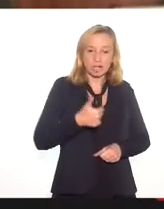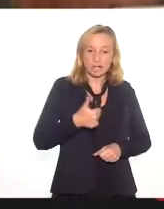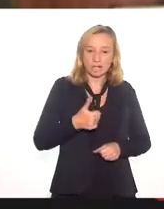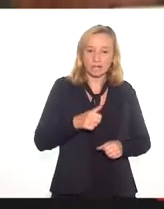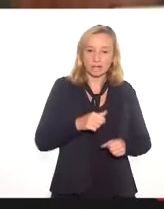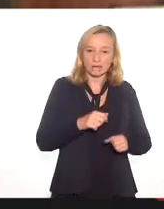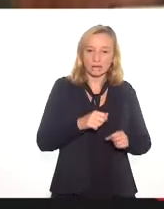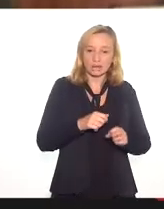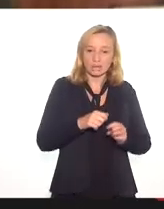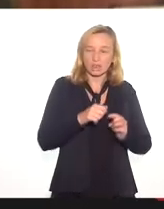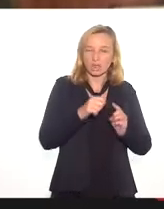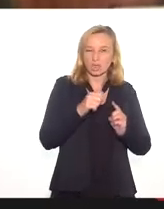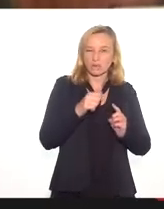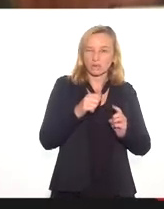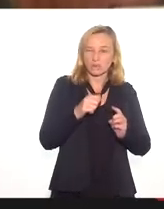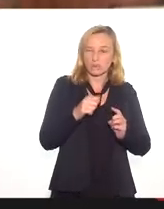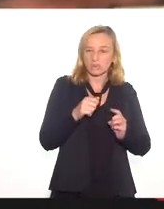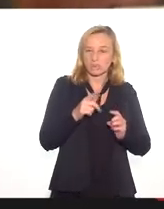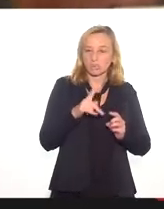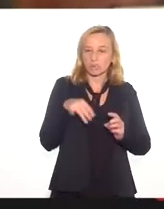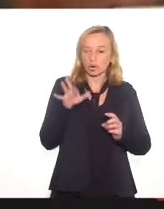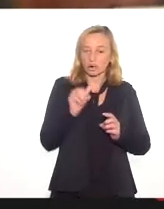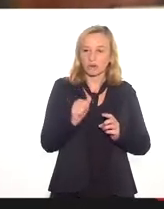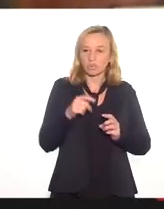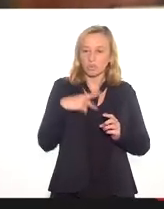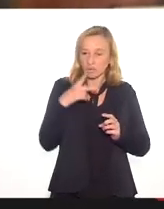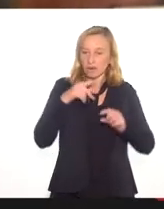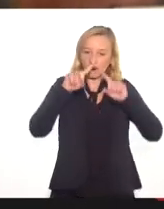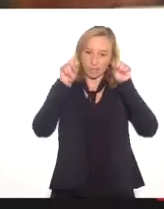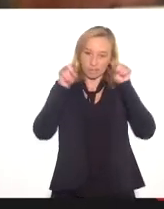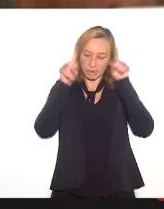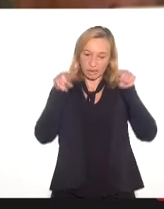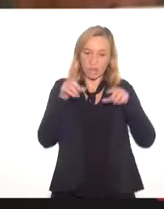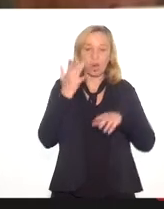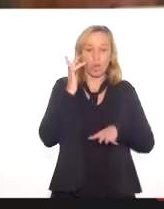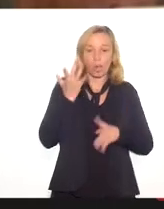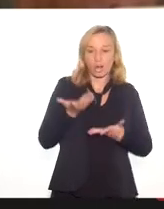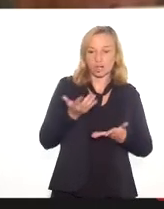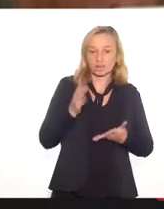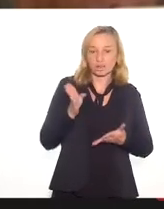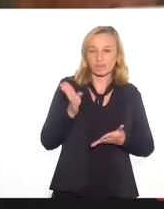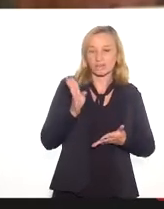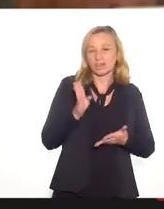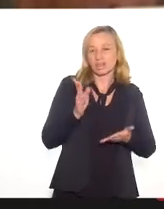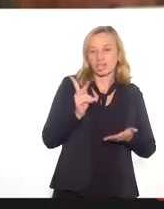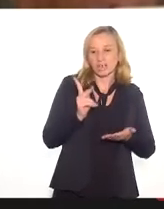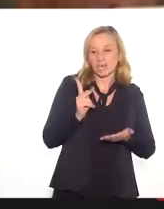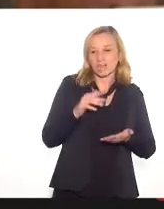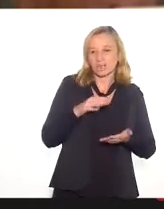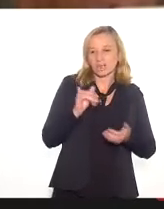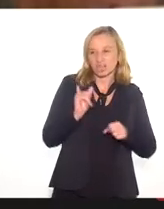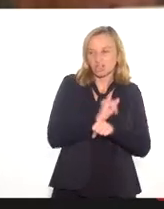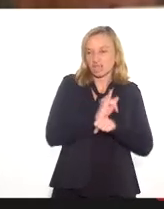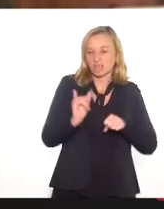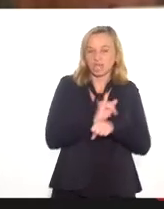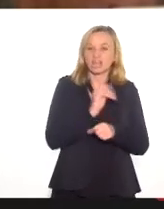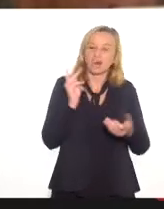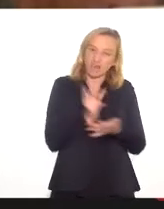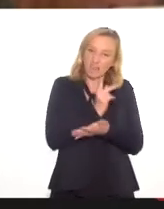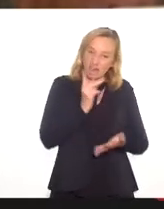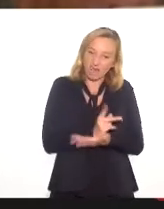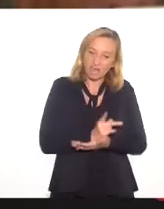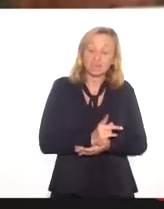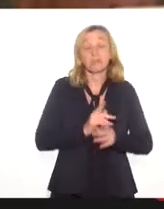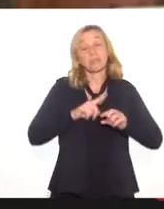cinco meses, um programa que eu vou abrir parênteses e dizer que acho mal desenhado, mal planejado, mal executado,